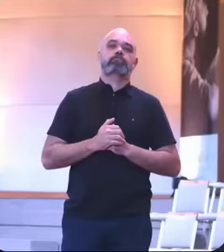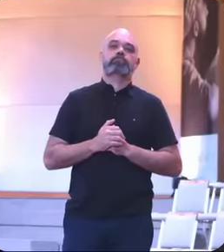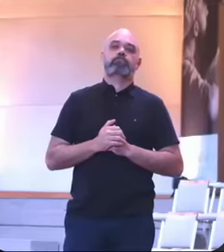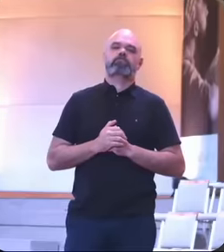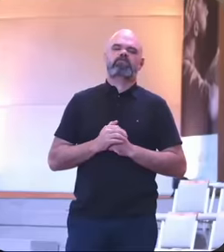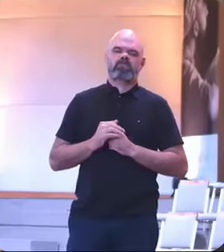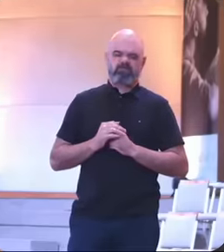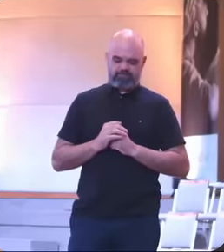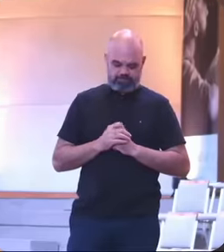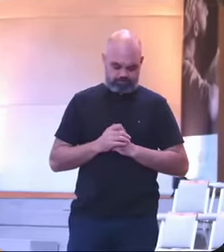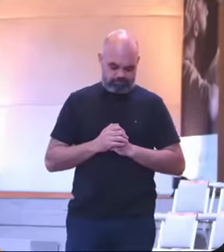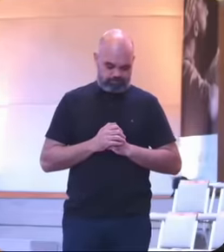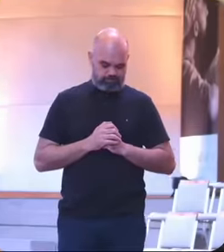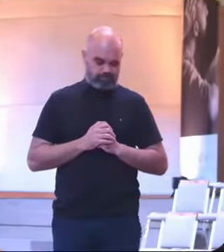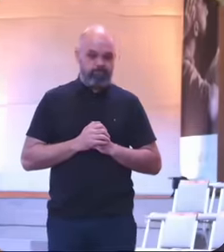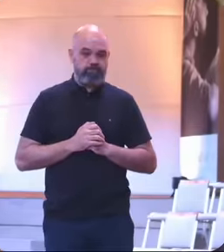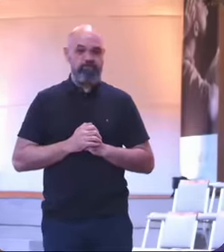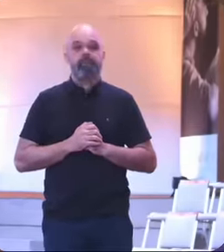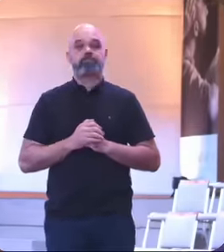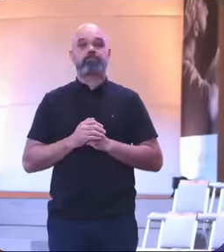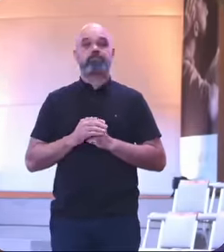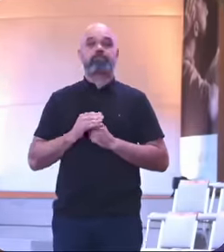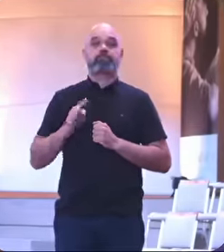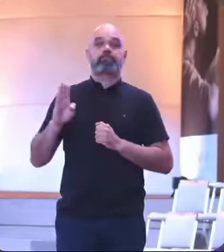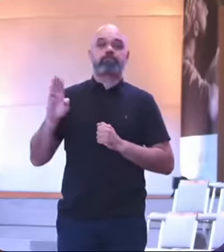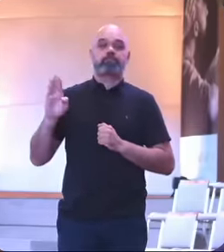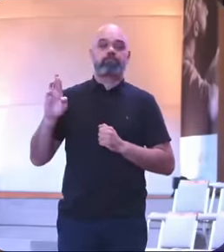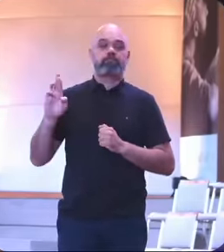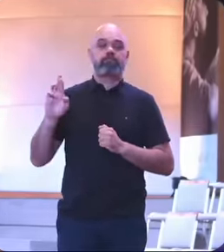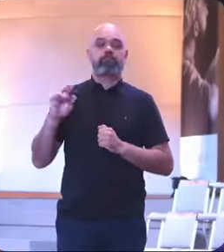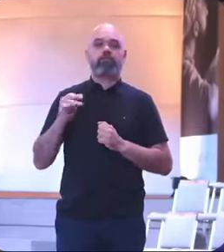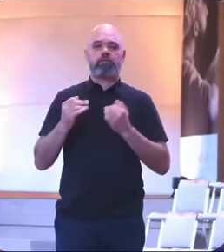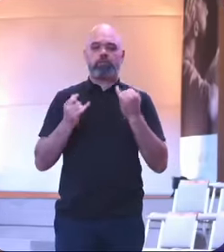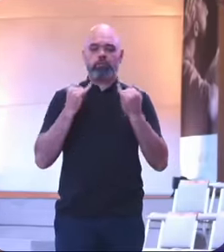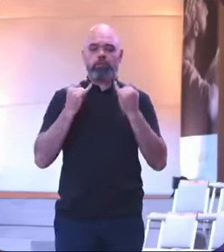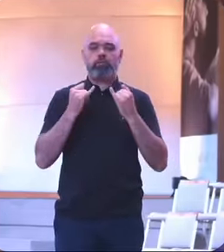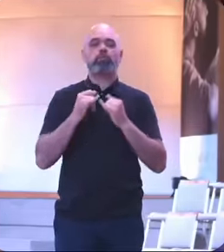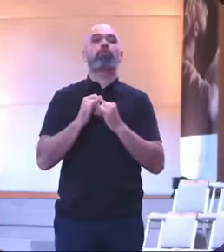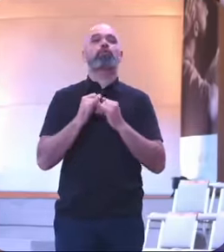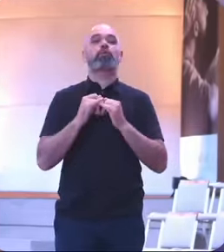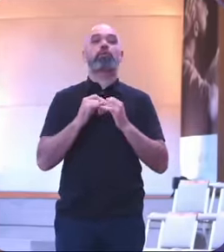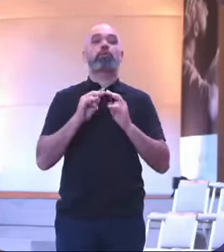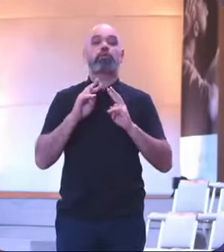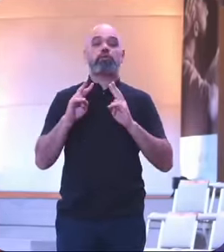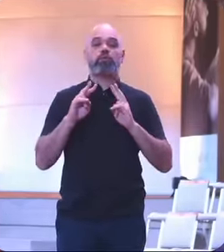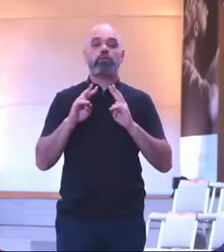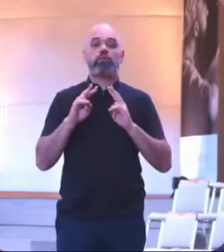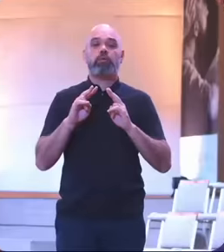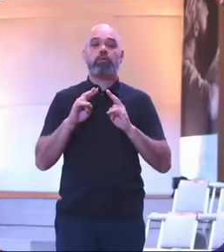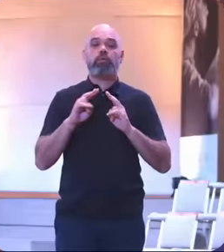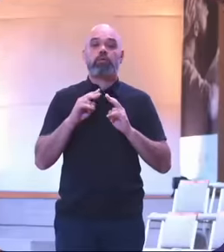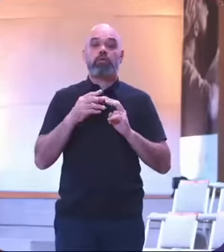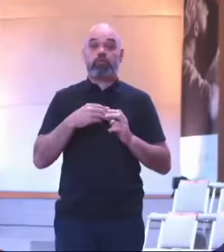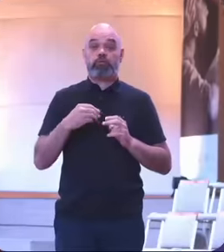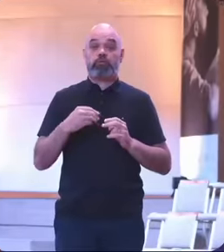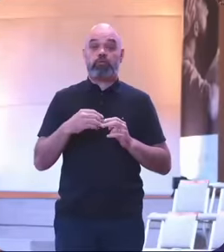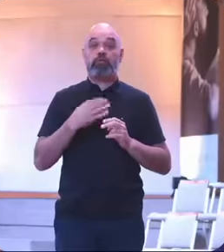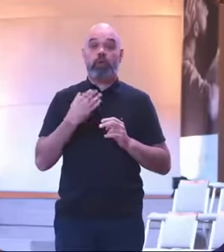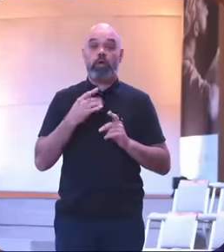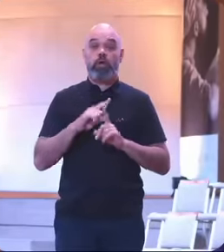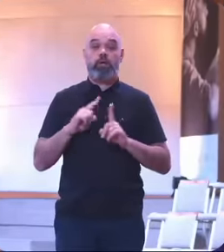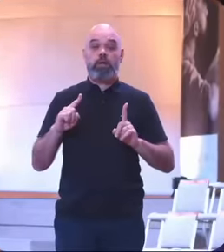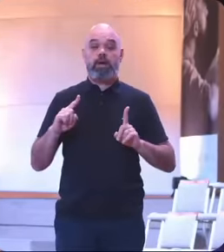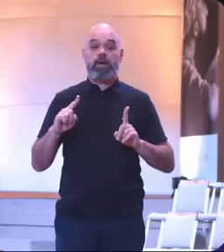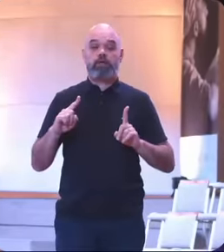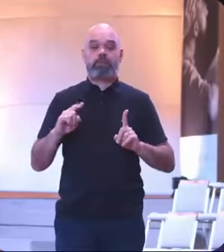Salvo. Berenice está dando testemunho que ela orou pelo filho dela, o Danilo. Ele morreu, mas ele está salvo na